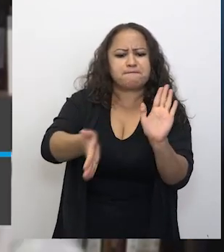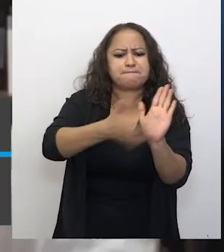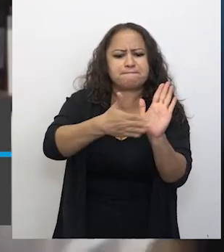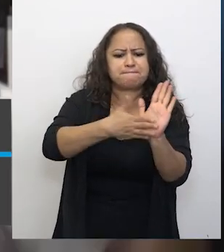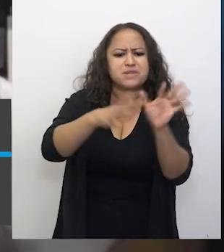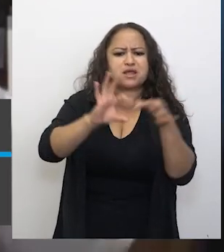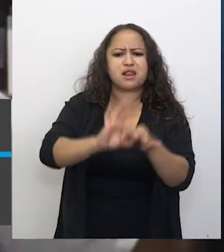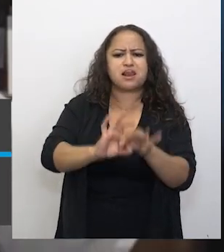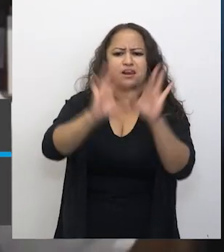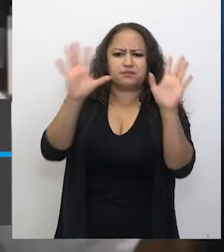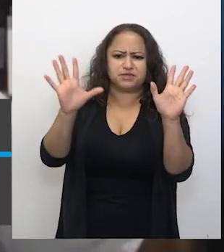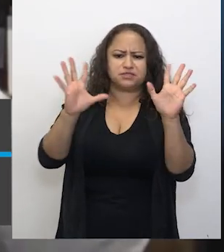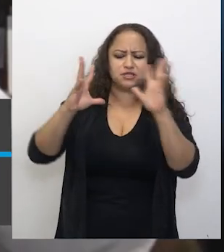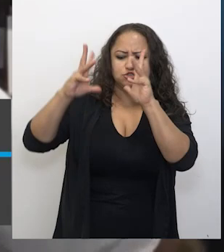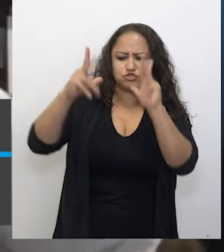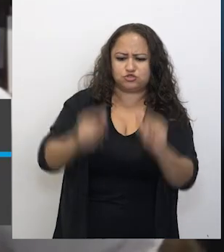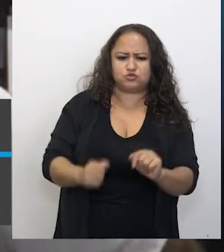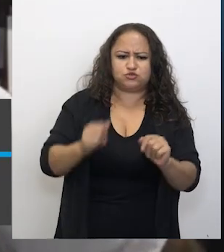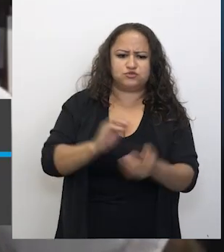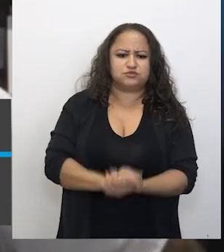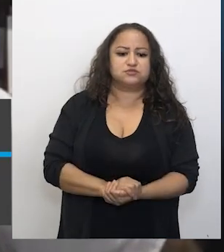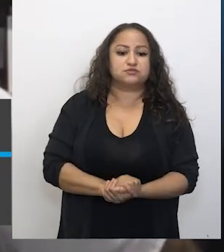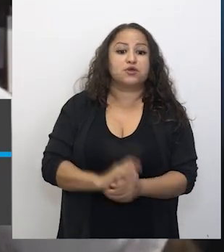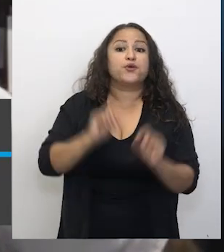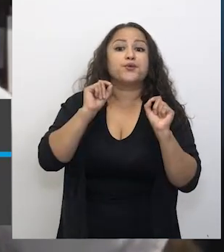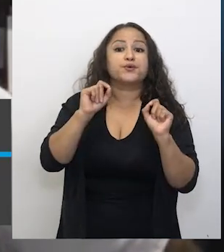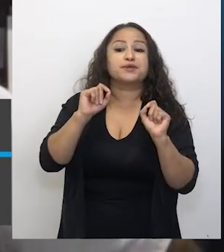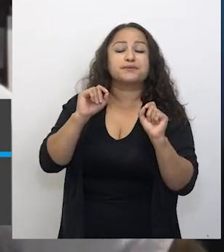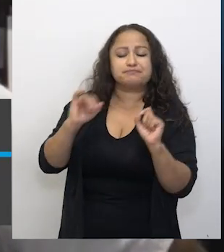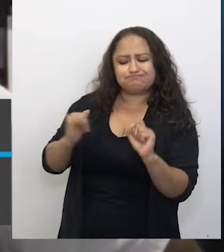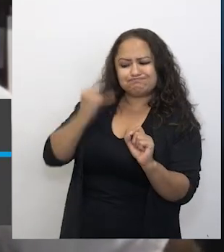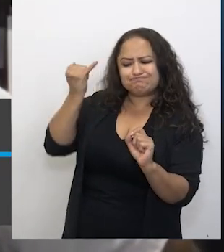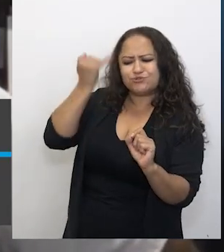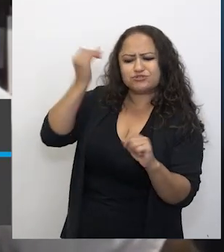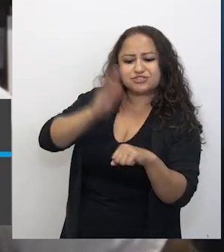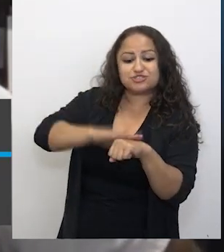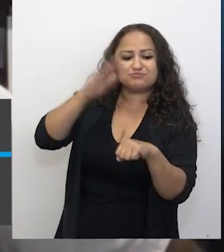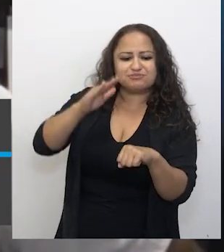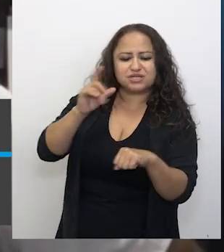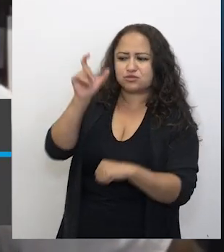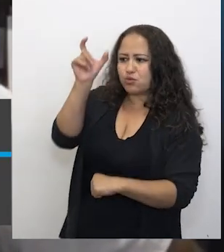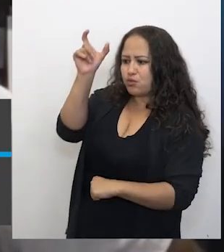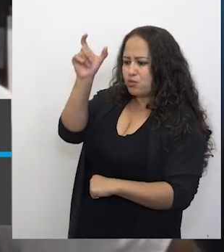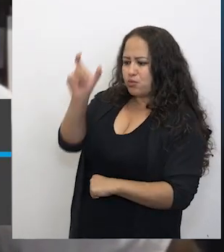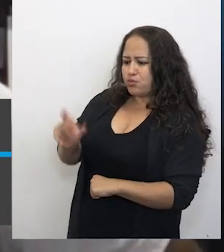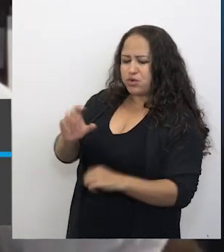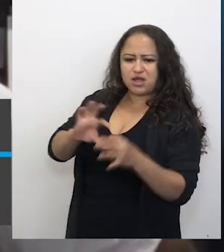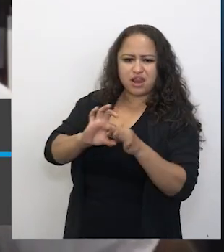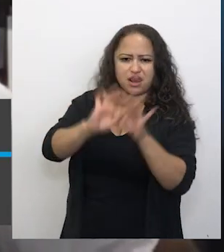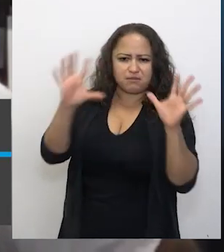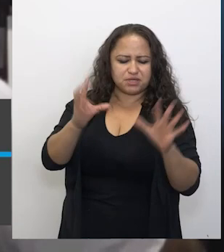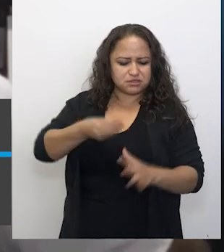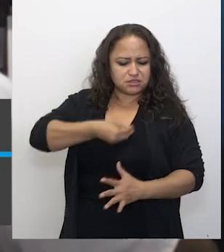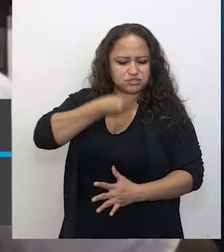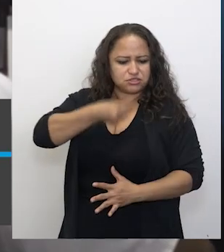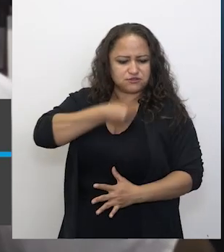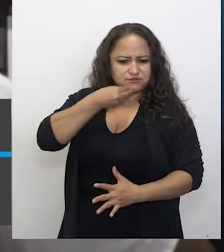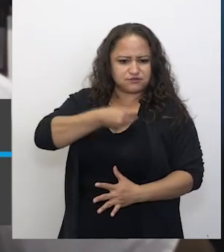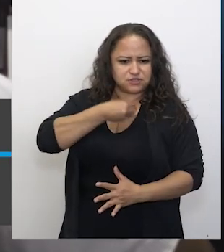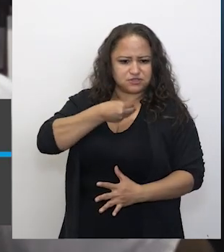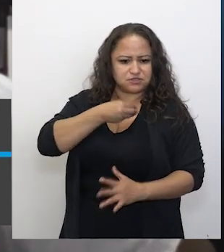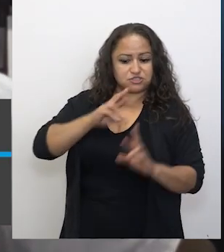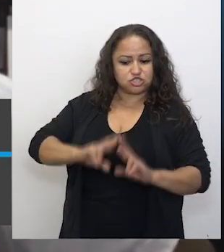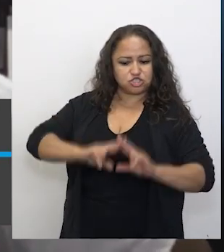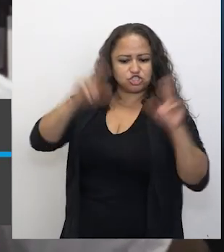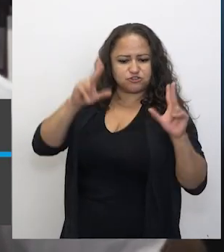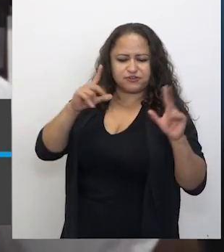liberdades civis, no qual o mais importante é a liberdade individual, a vida, né? E, diferentemente do Locke, ele